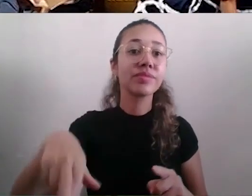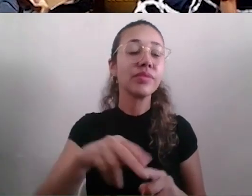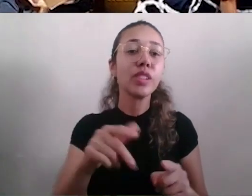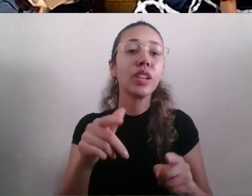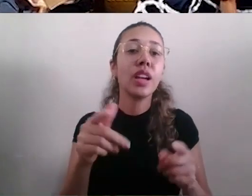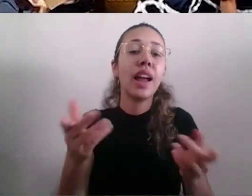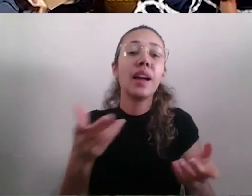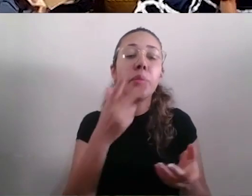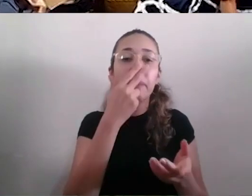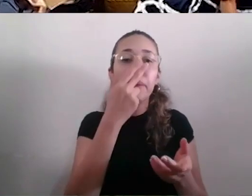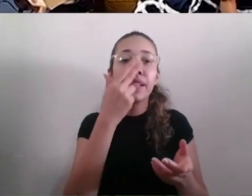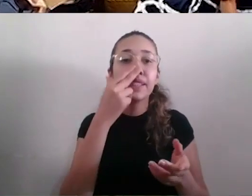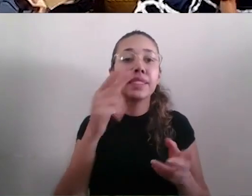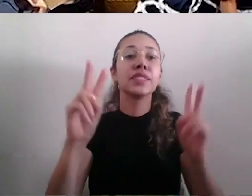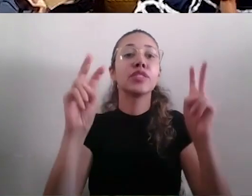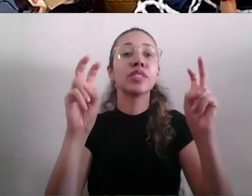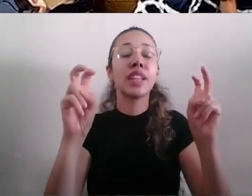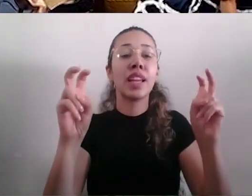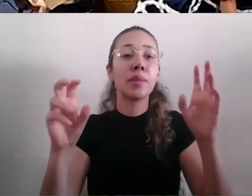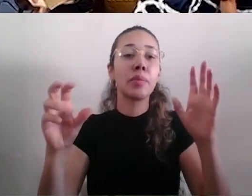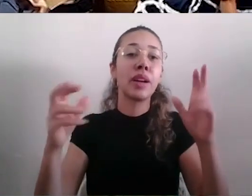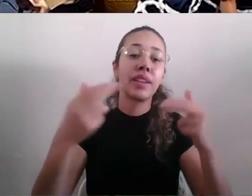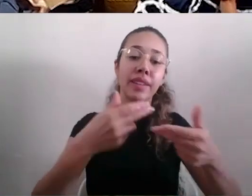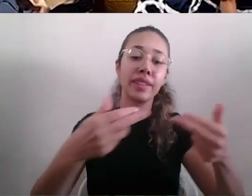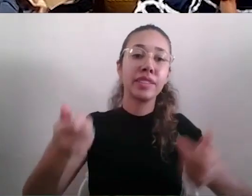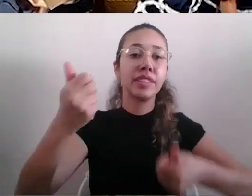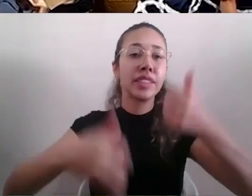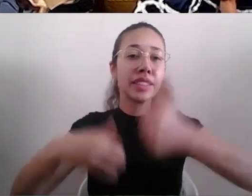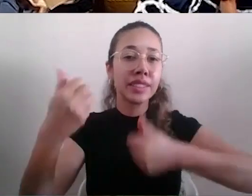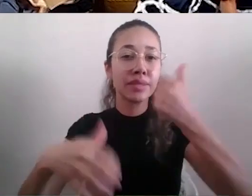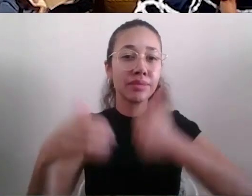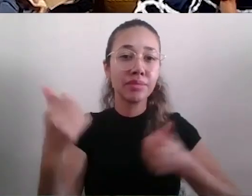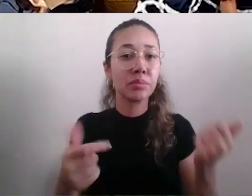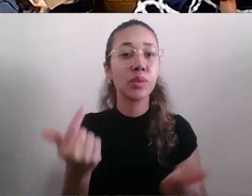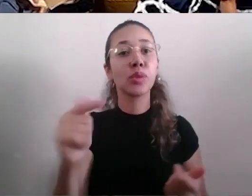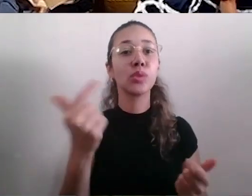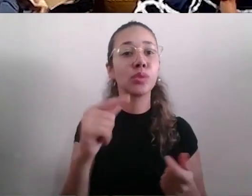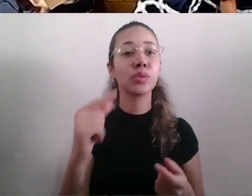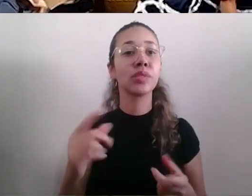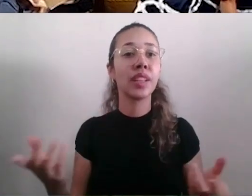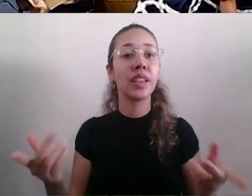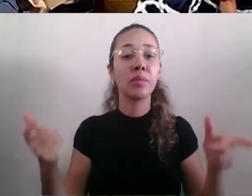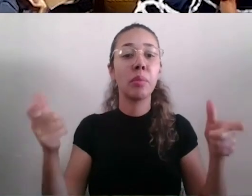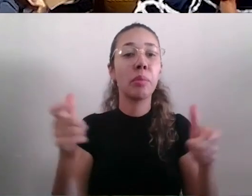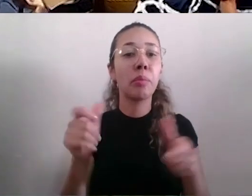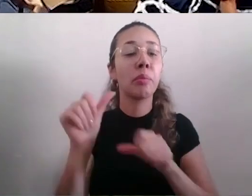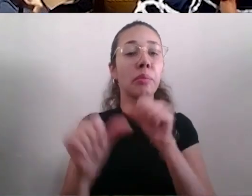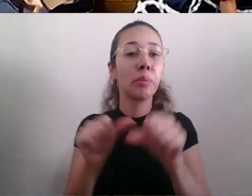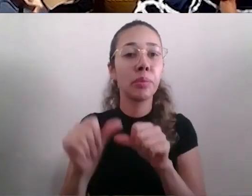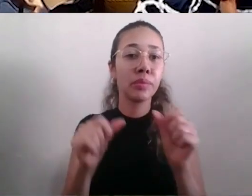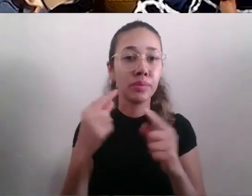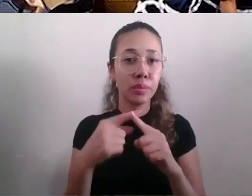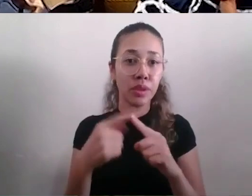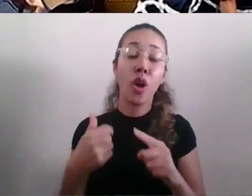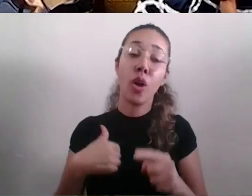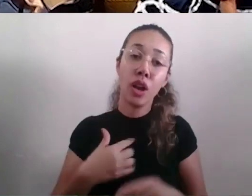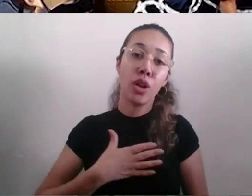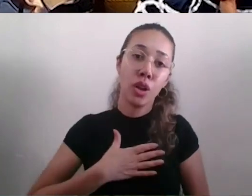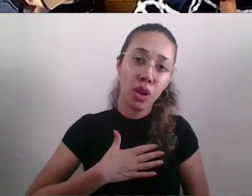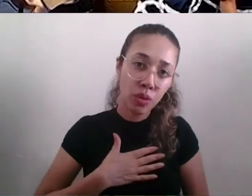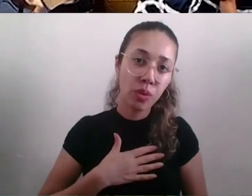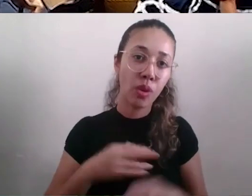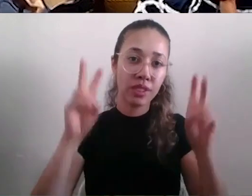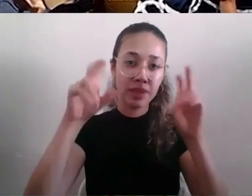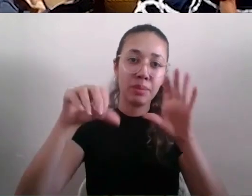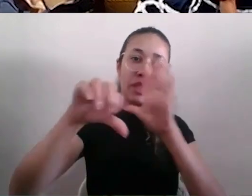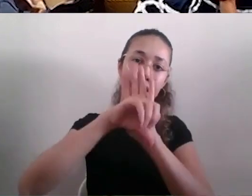de abordagem? Porque a mim me incomoda, sempre que eu gosto de true crime, eu